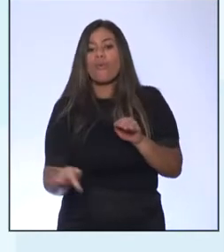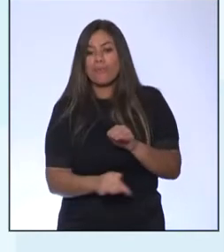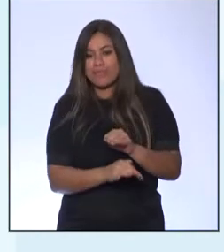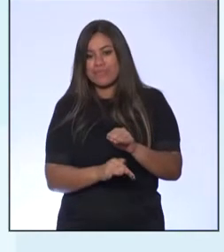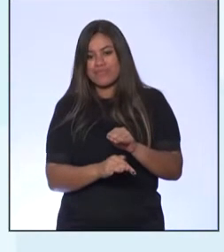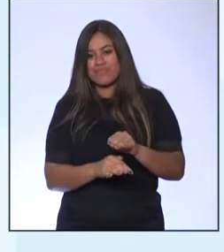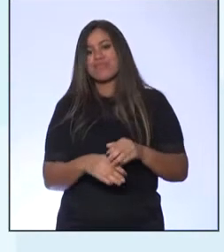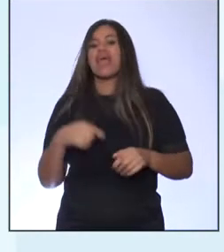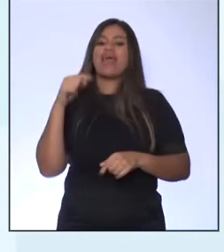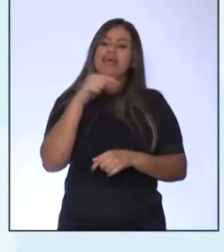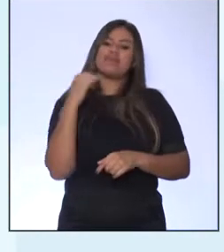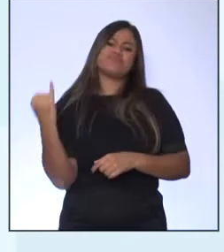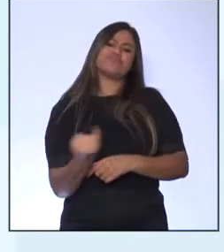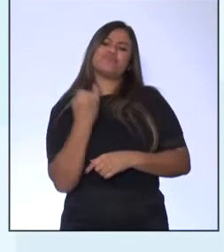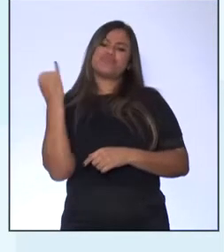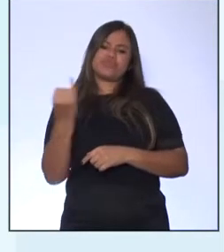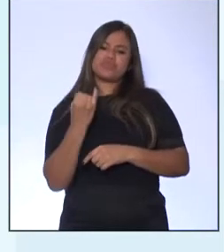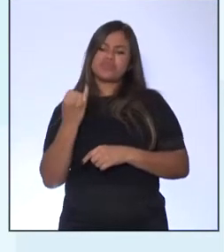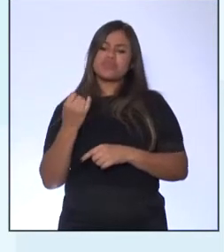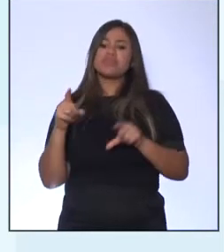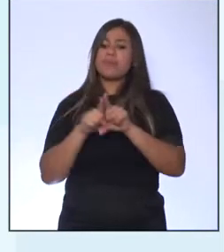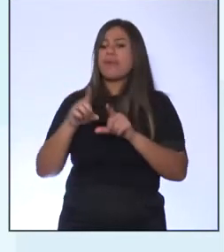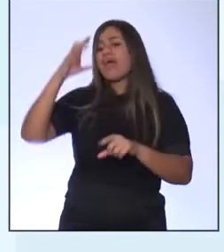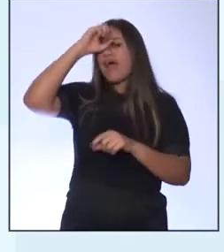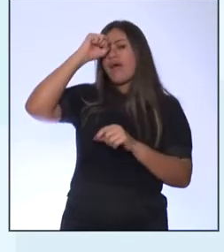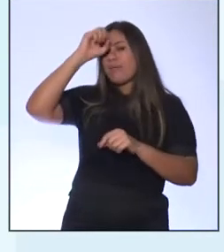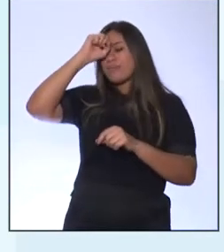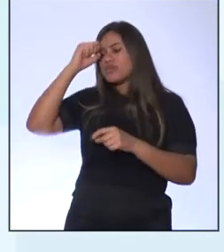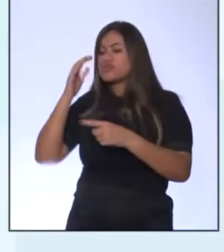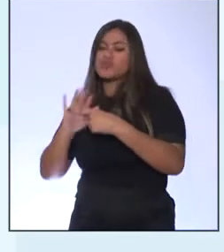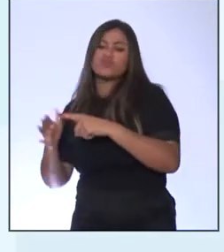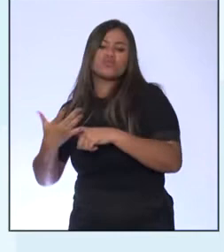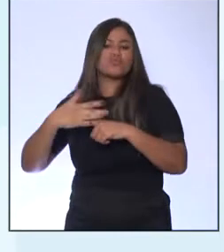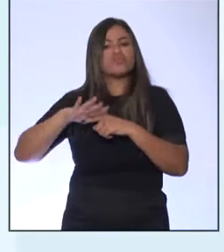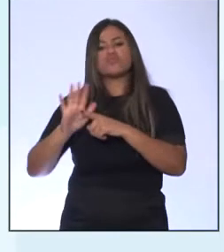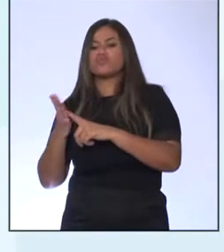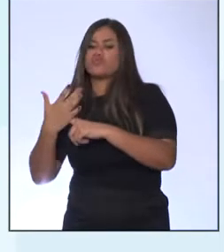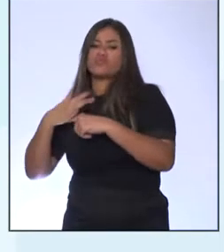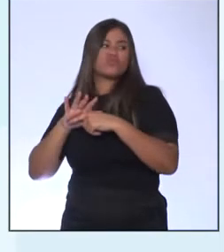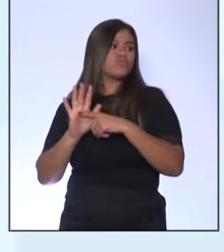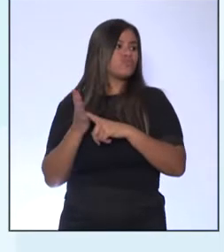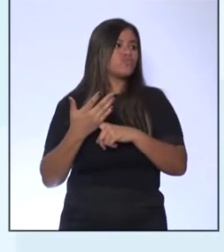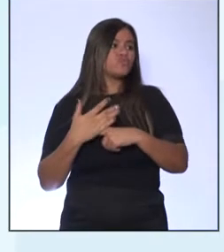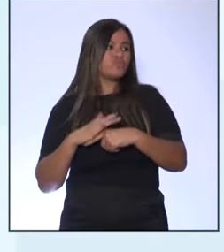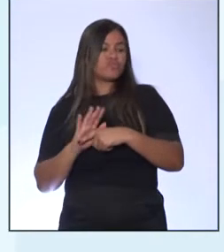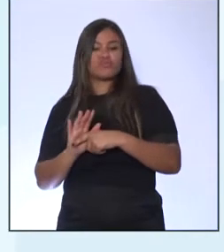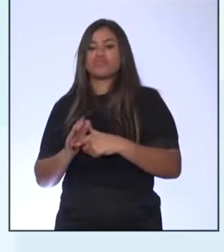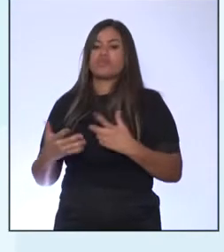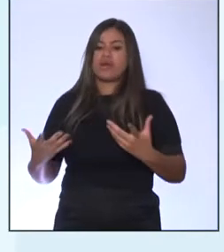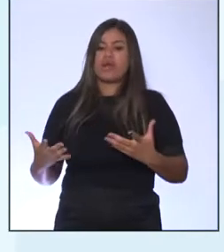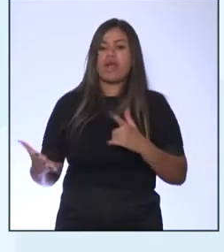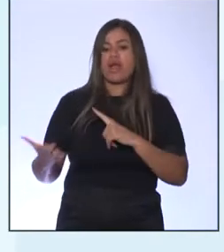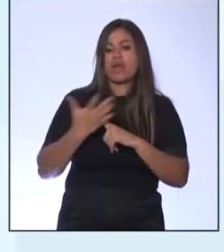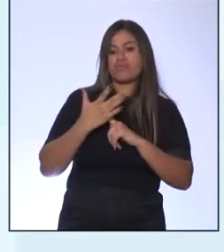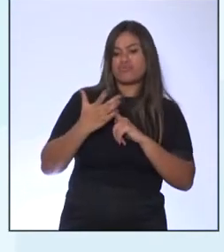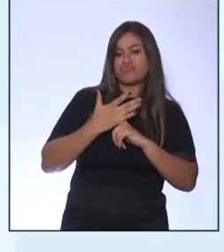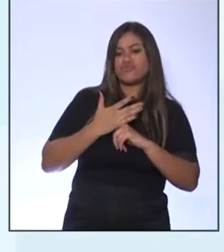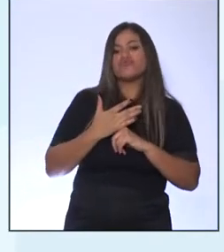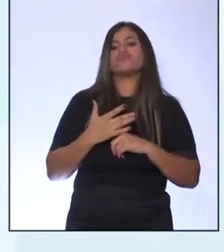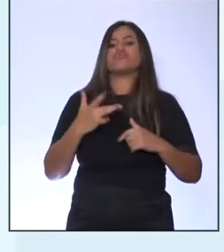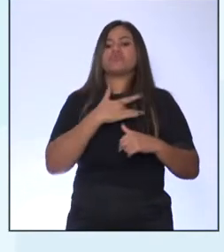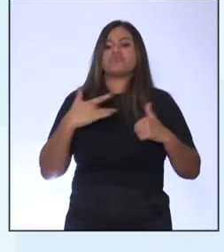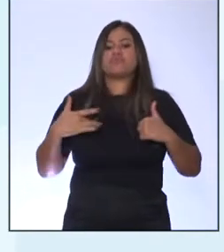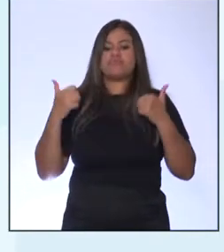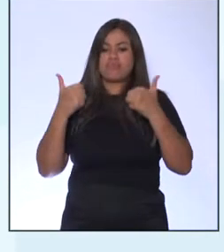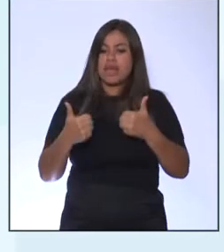colega, e eu acho que vai fazer uma diferença enorme no seu bem-estar e na sua capacidade de